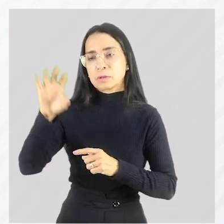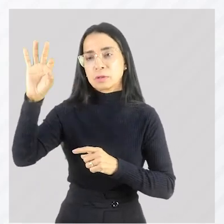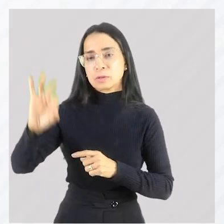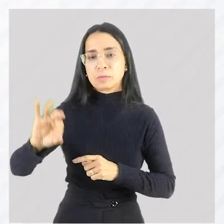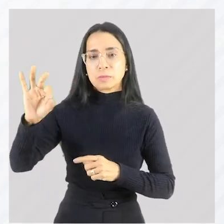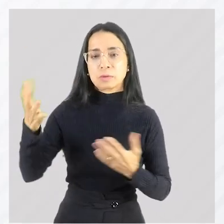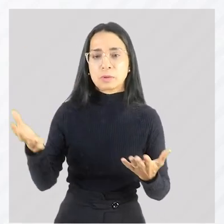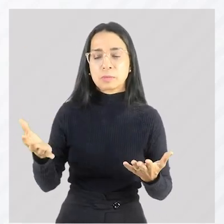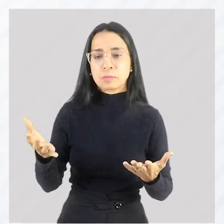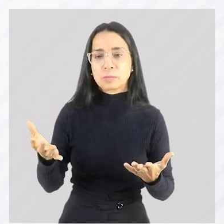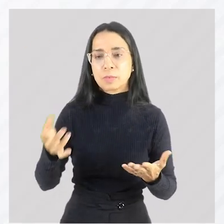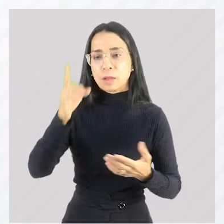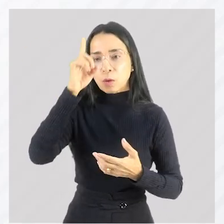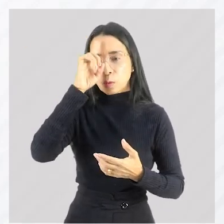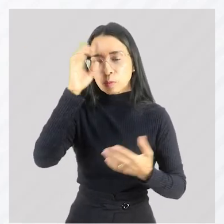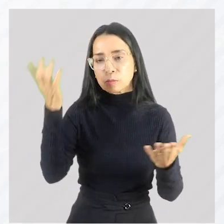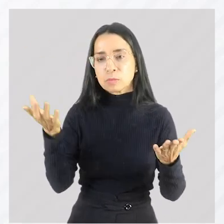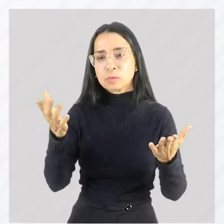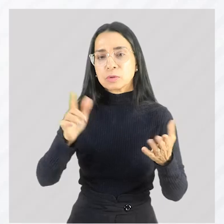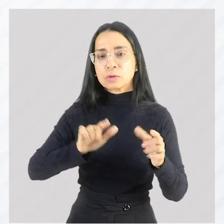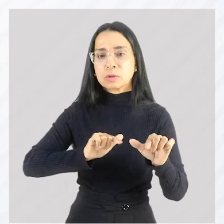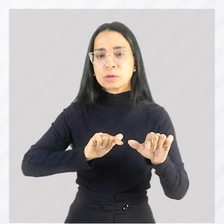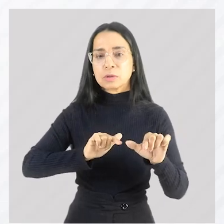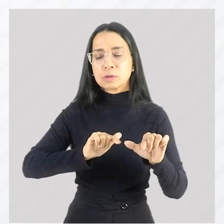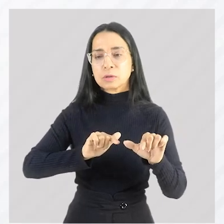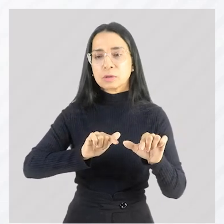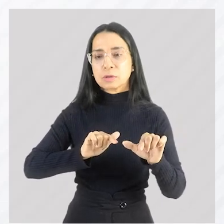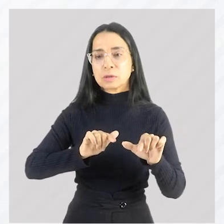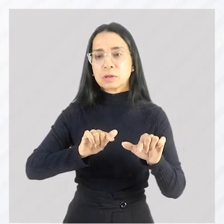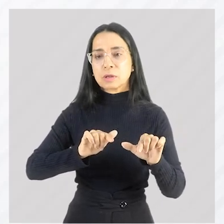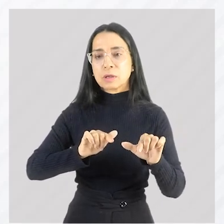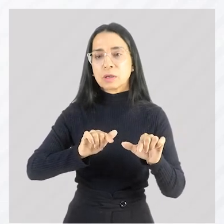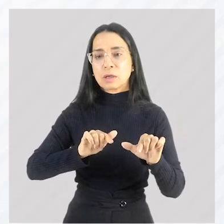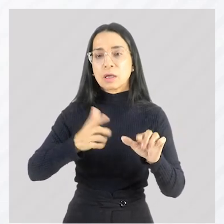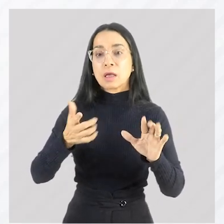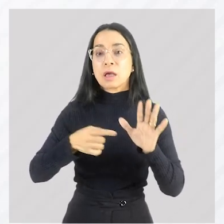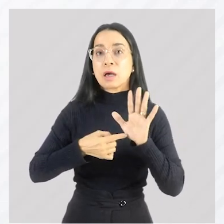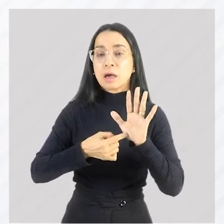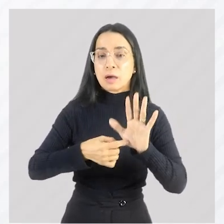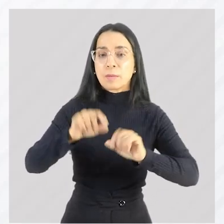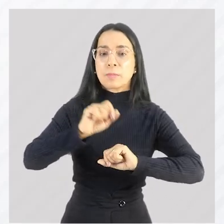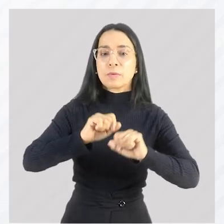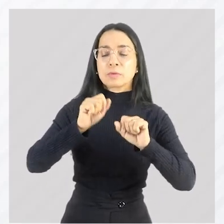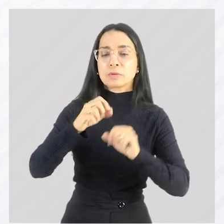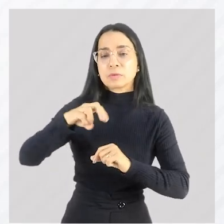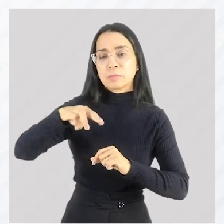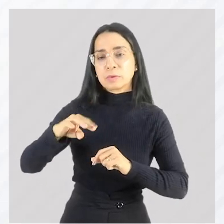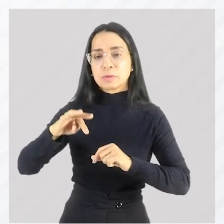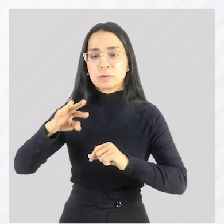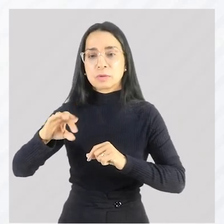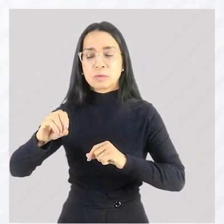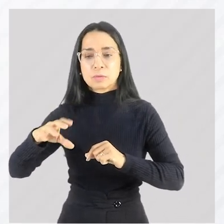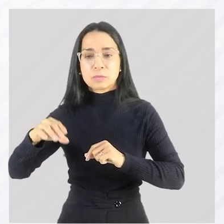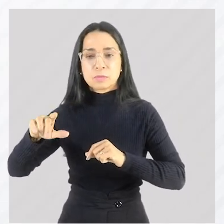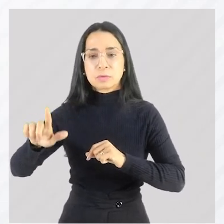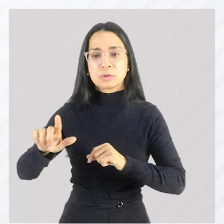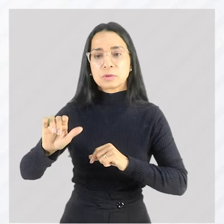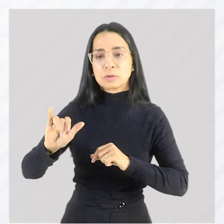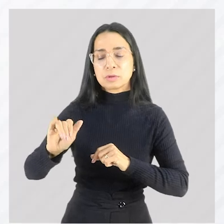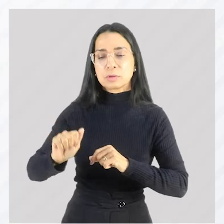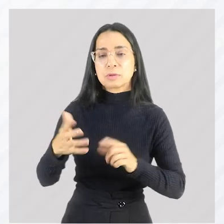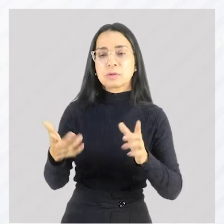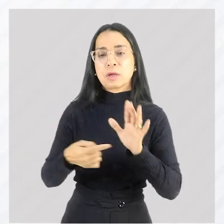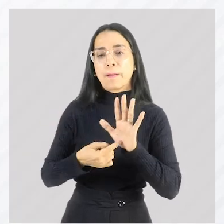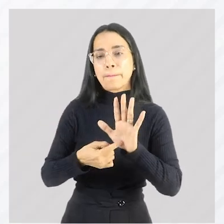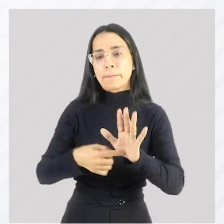para um determinado dia o serviço de meteorologia estima 30% a probabilidade de ocorrência